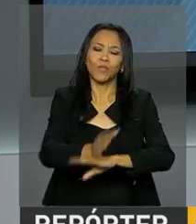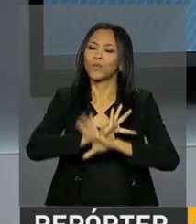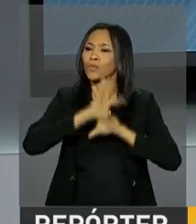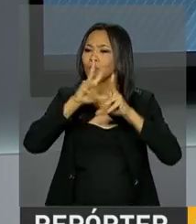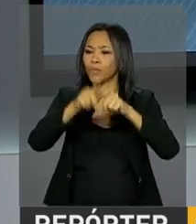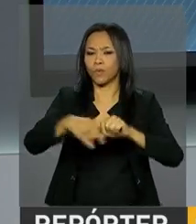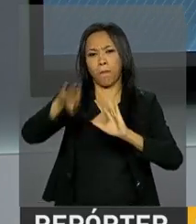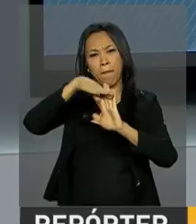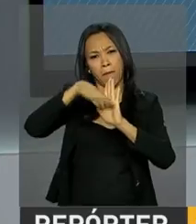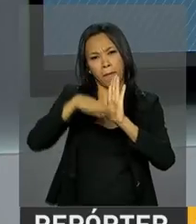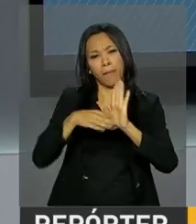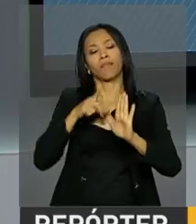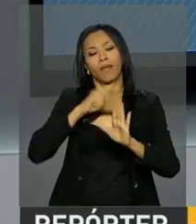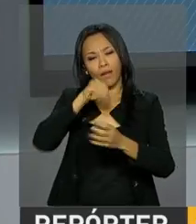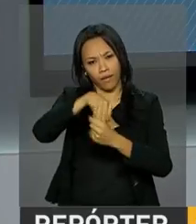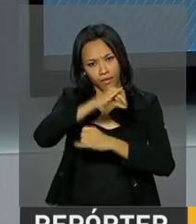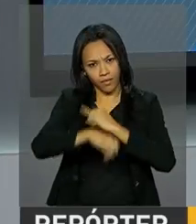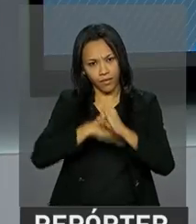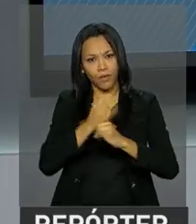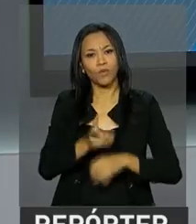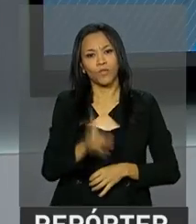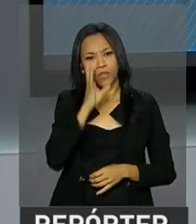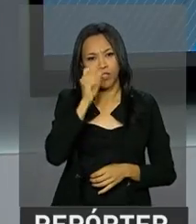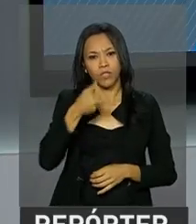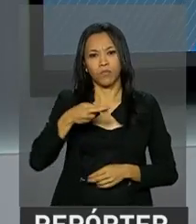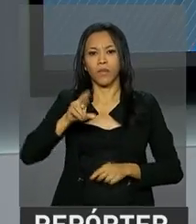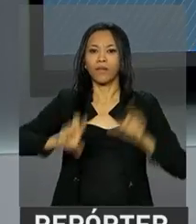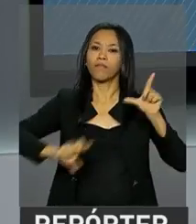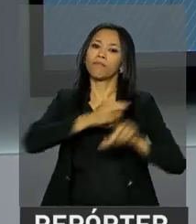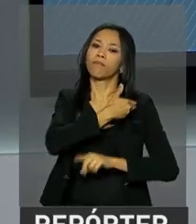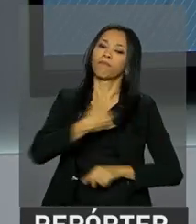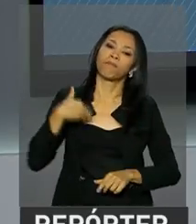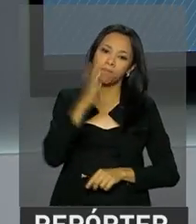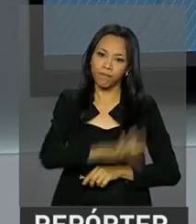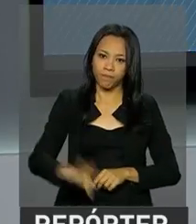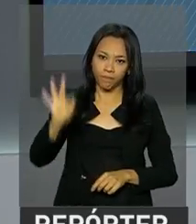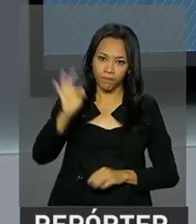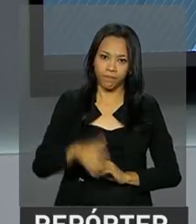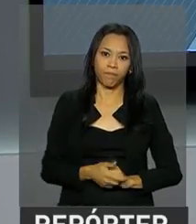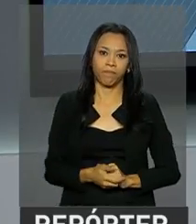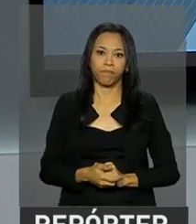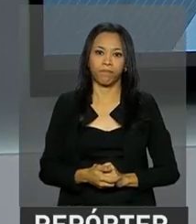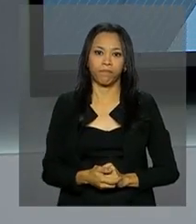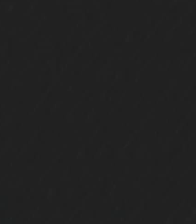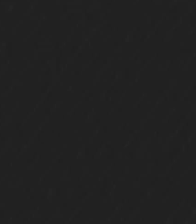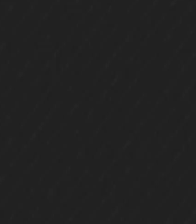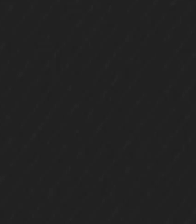programação também está na internet. Continue com a gente aqui na NBR, a TV do Governo Federal.